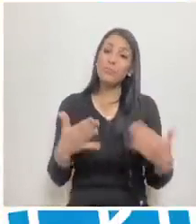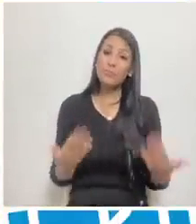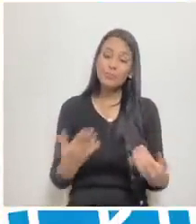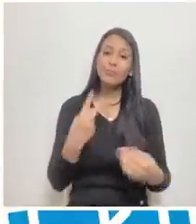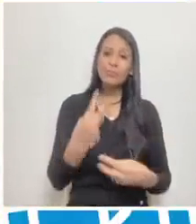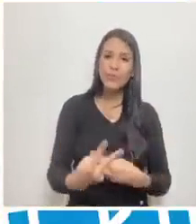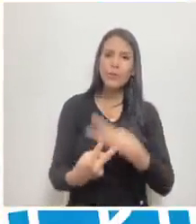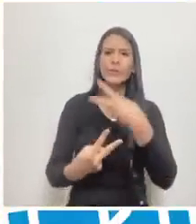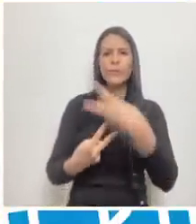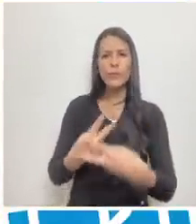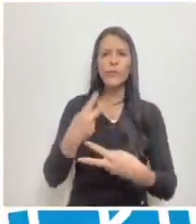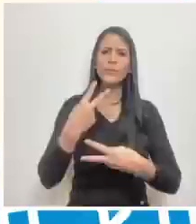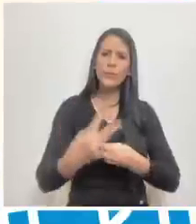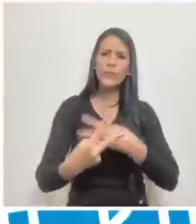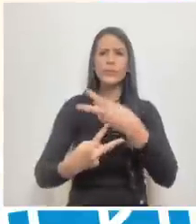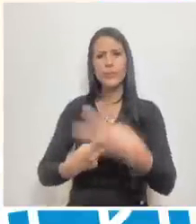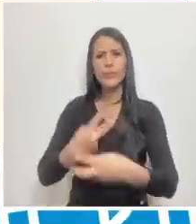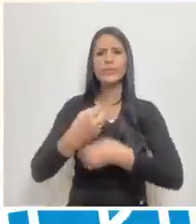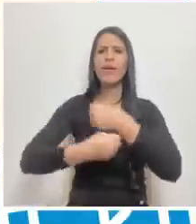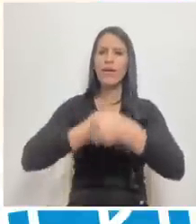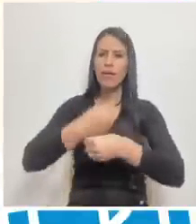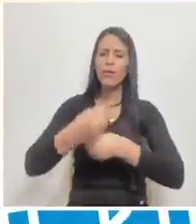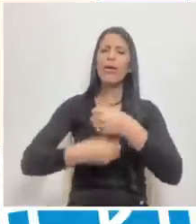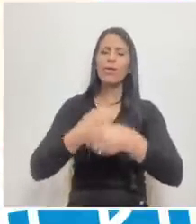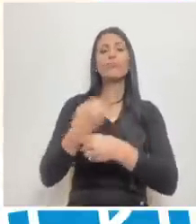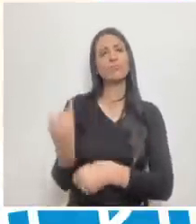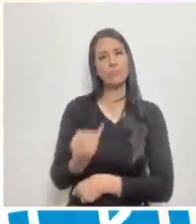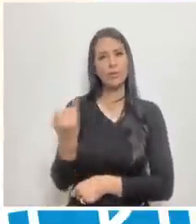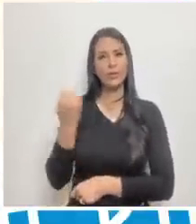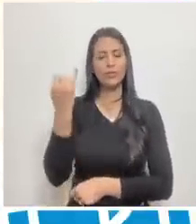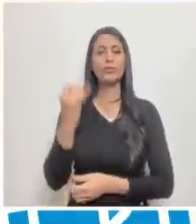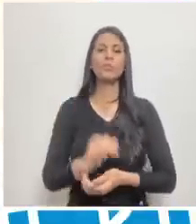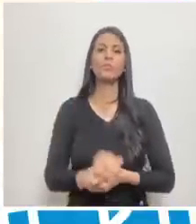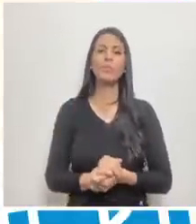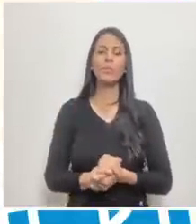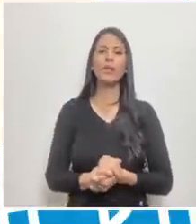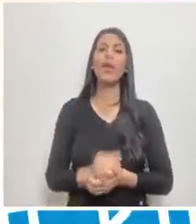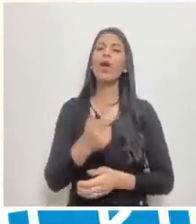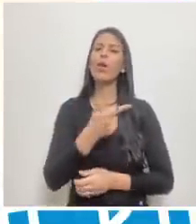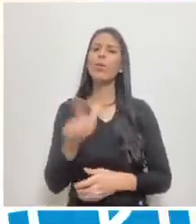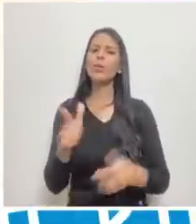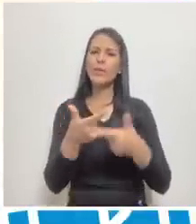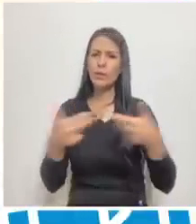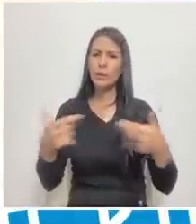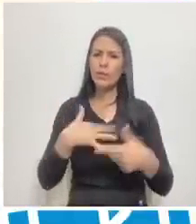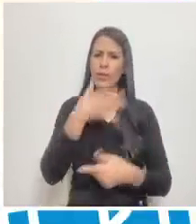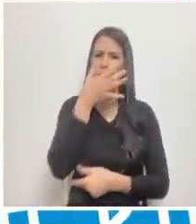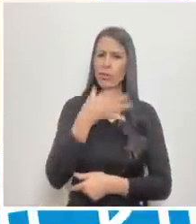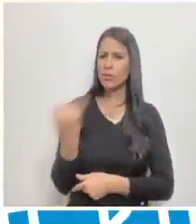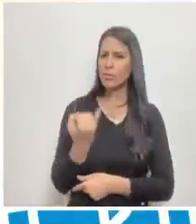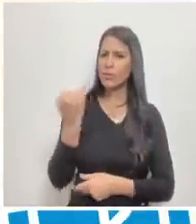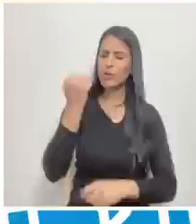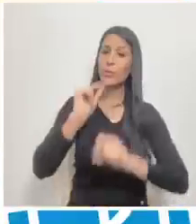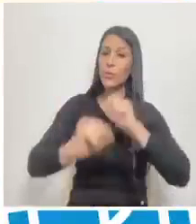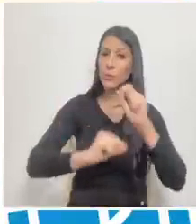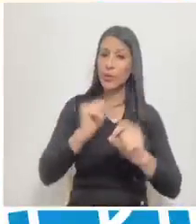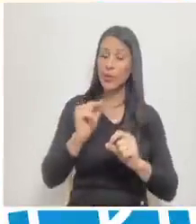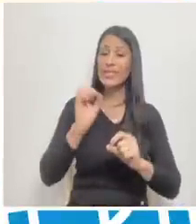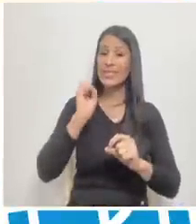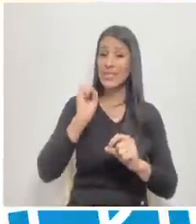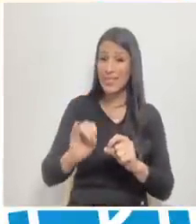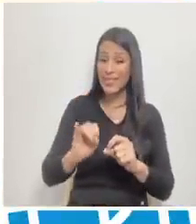A outra coisa que eu acho importante é a gente, mesmo incluindo outras disciplinas e